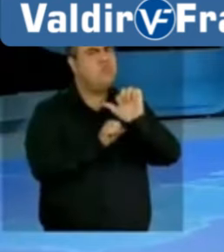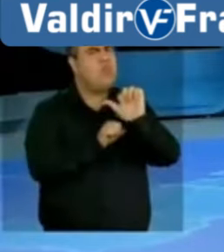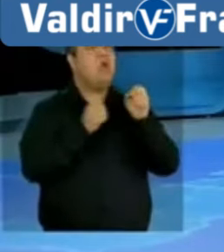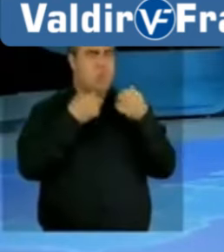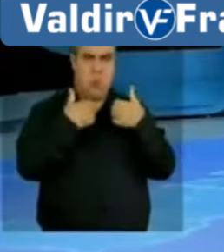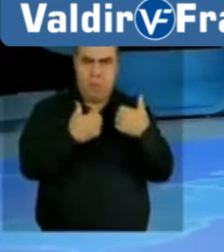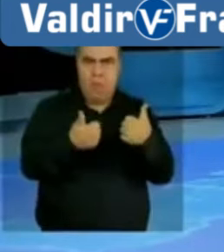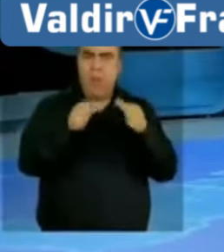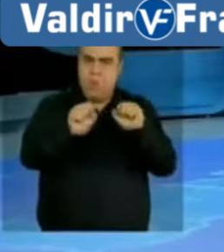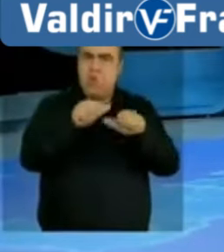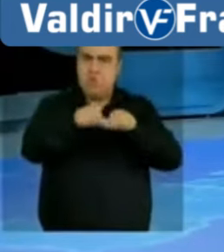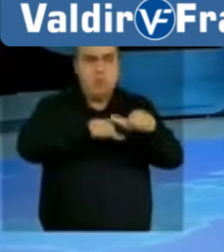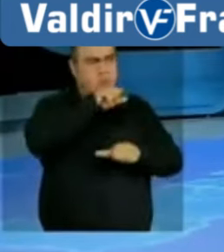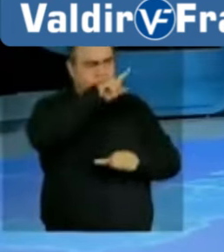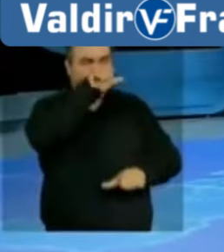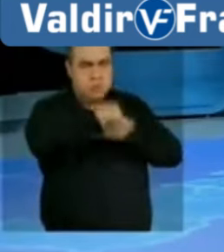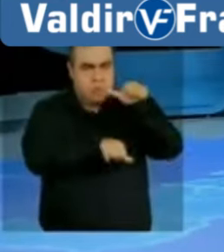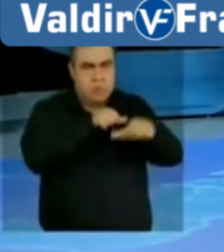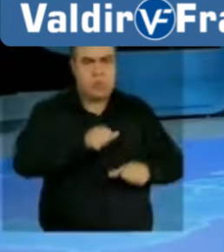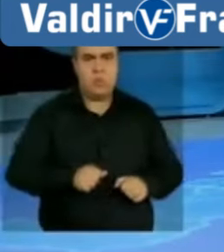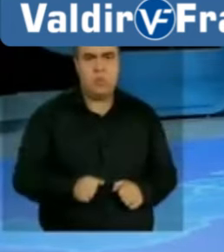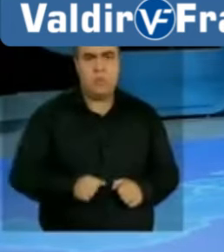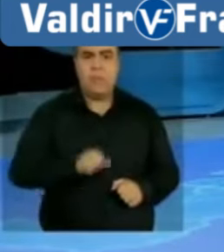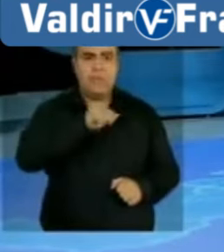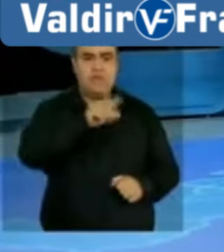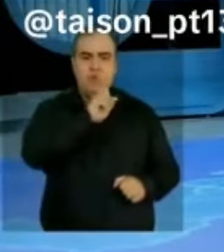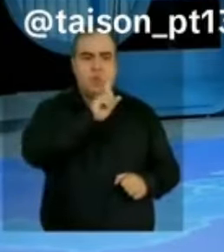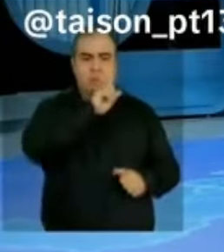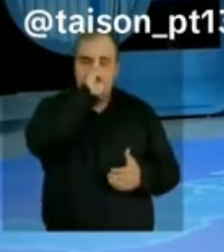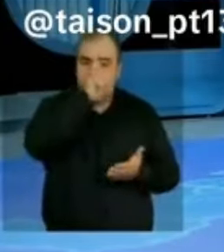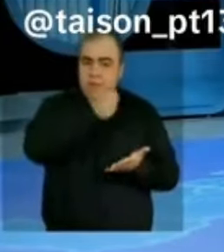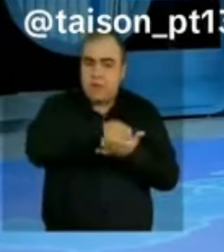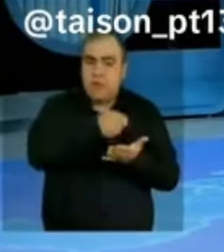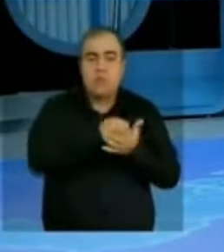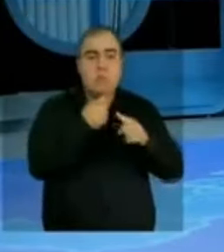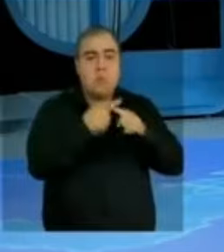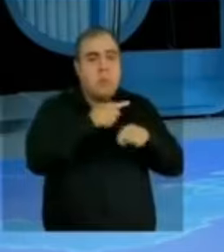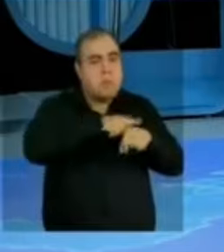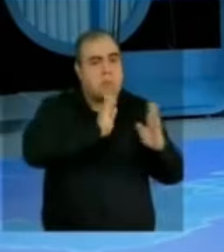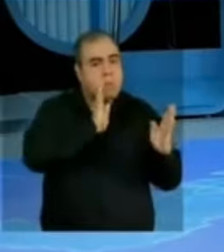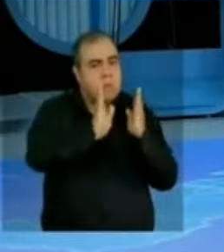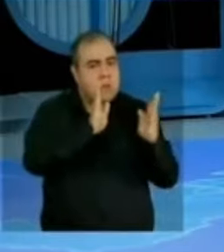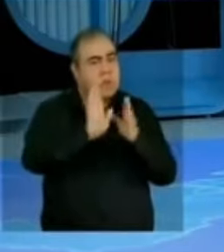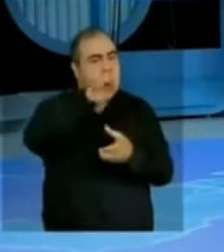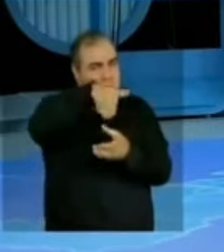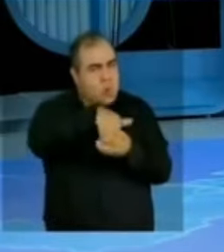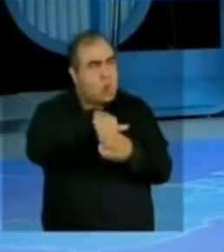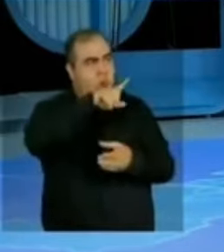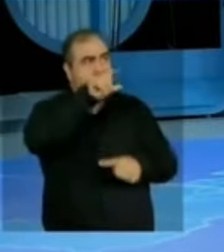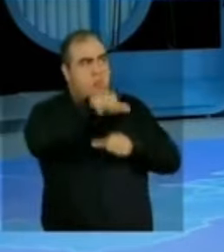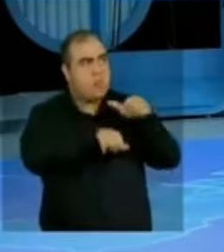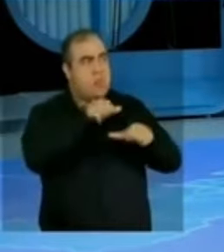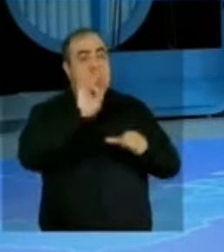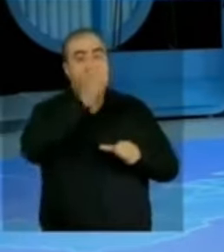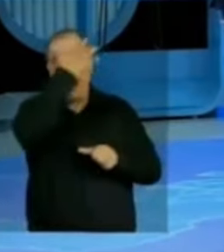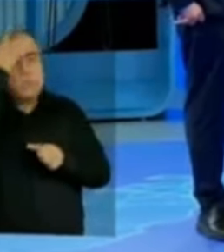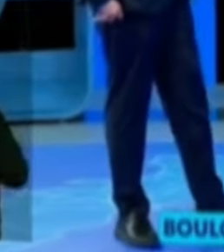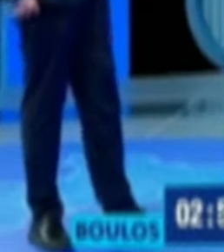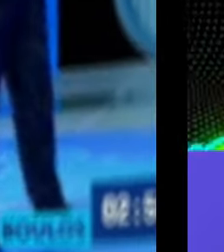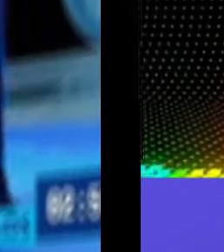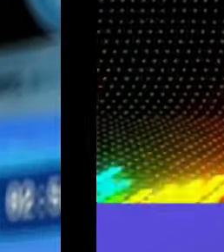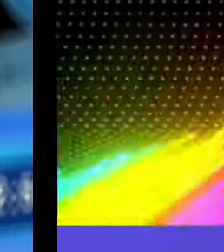no debate de duas caras na Rede Globo nesta sexta-feira dia 25 Nunes vai ao tatame depois de um forte cruzado de esquerda